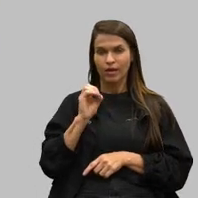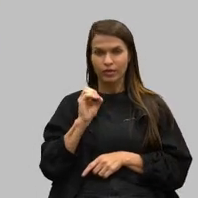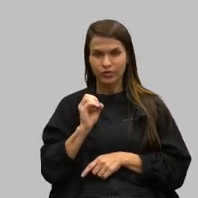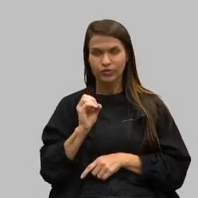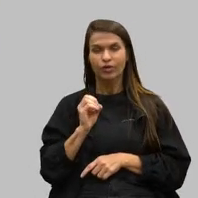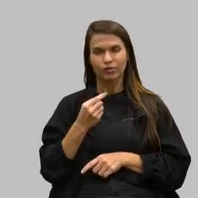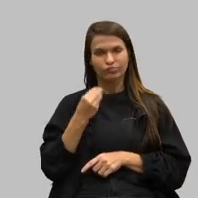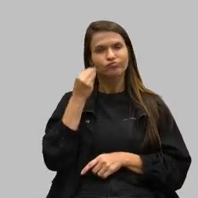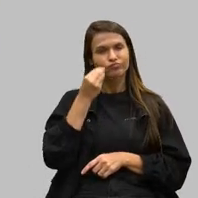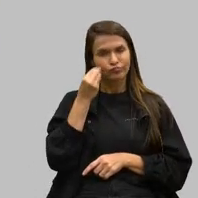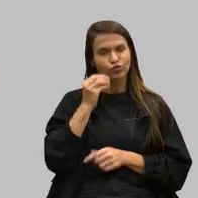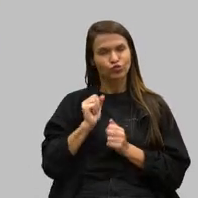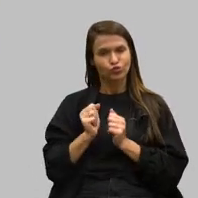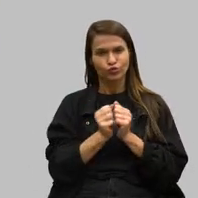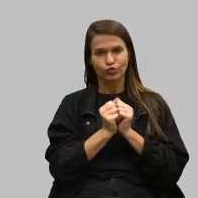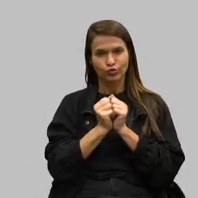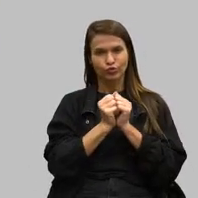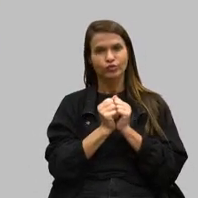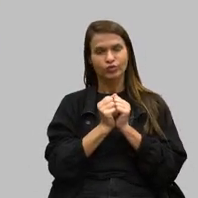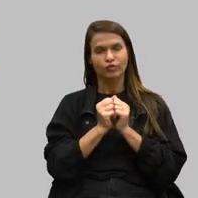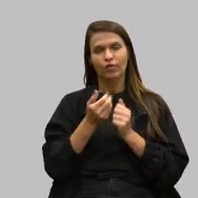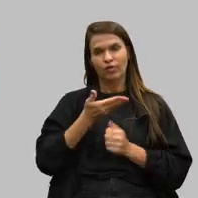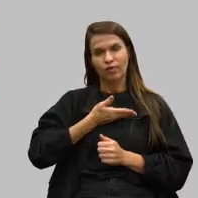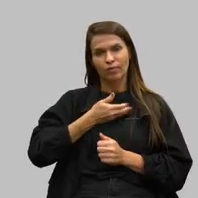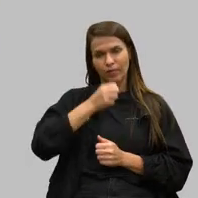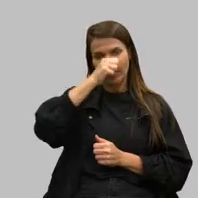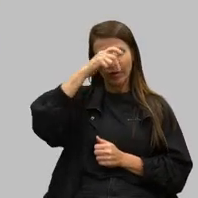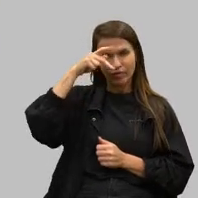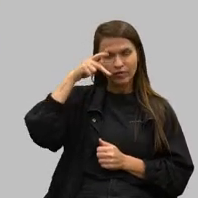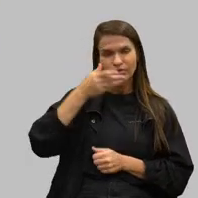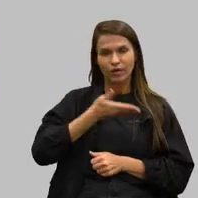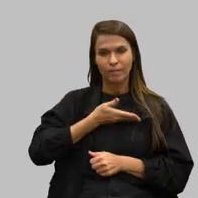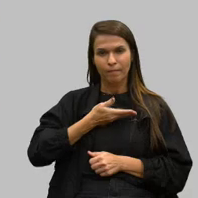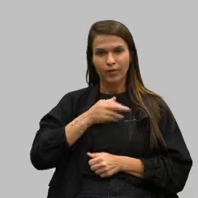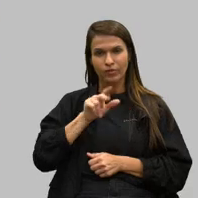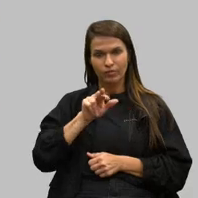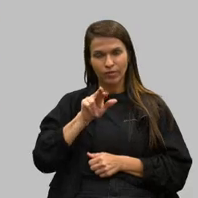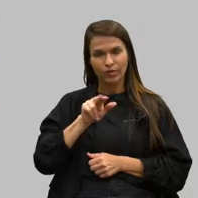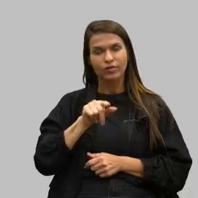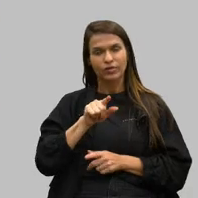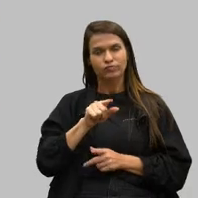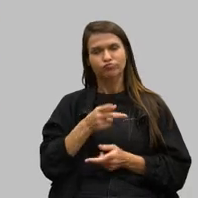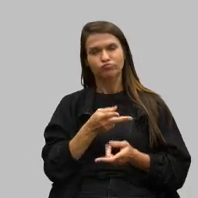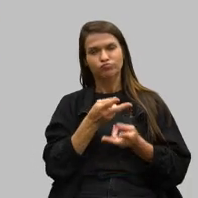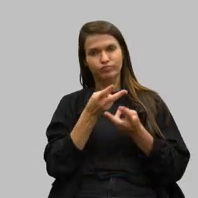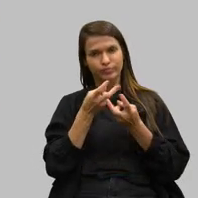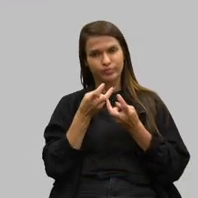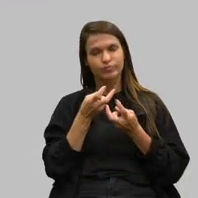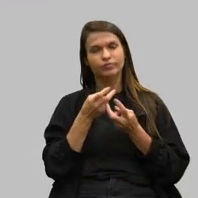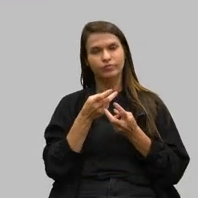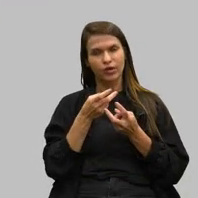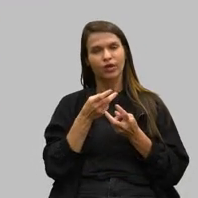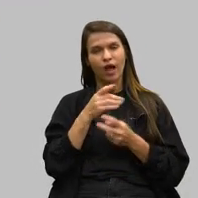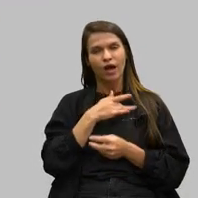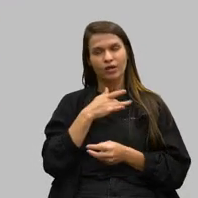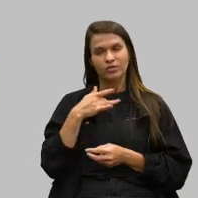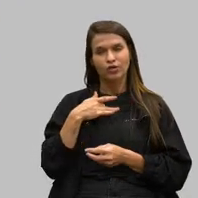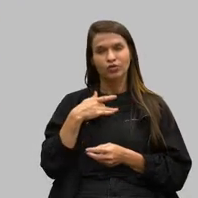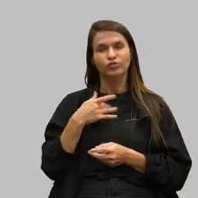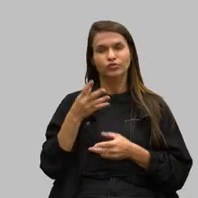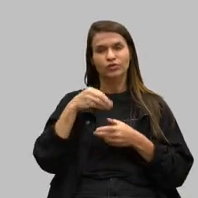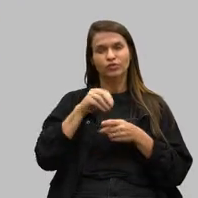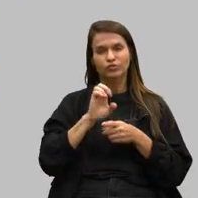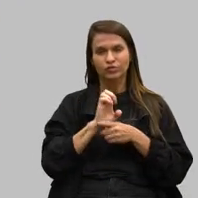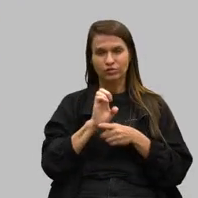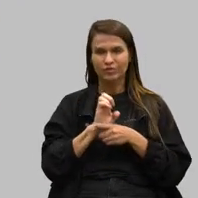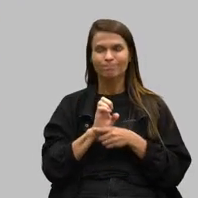que viveu isso também junto, fomos colegas prefeitos, somos amigos, irmãos e vimos o tanto que a saúde do nosso estado estava